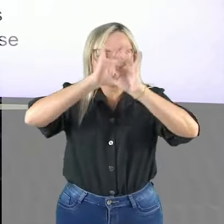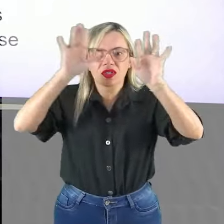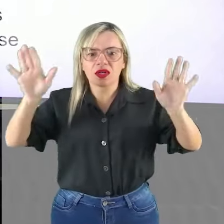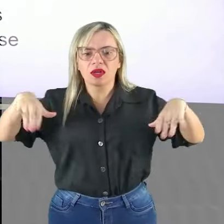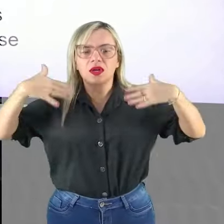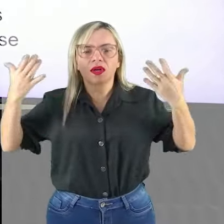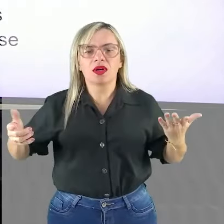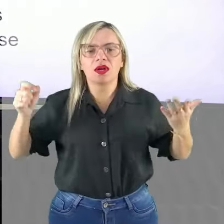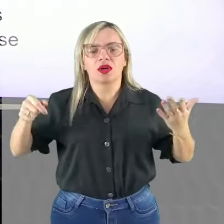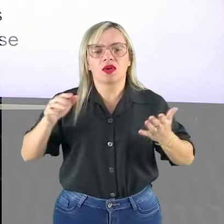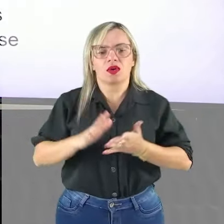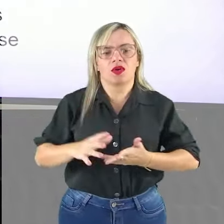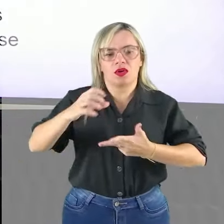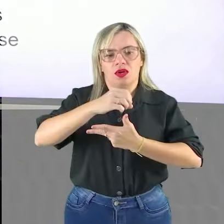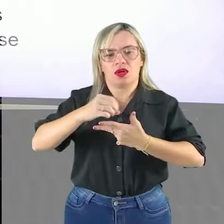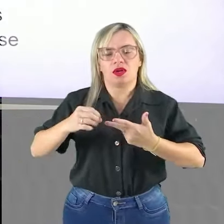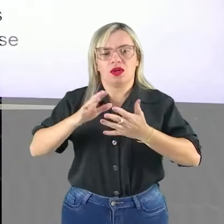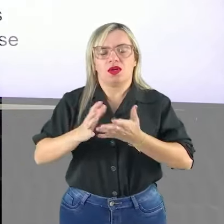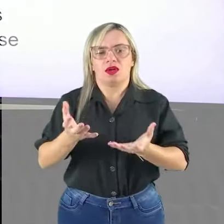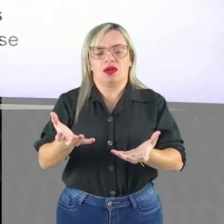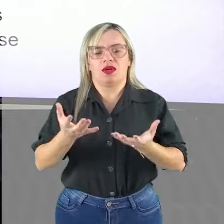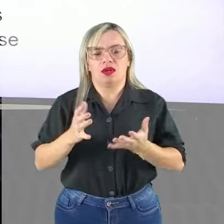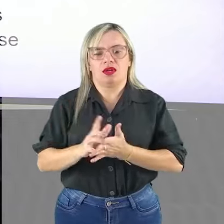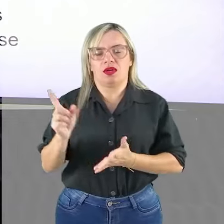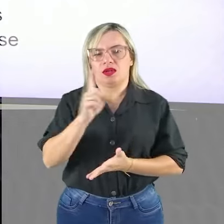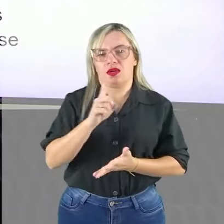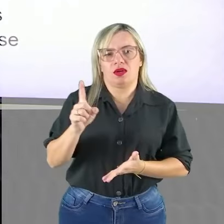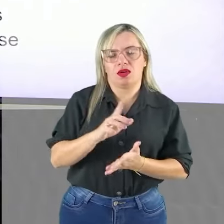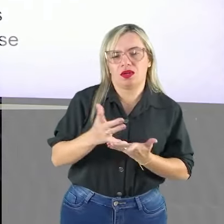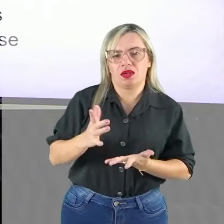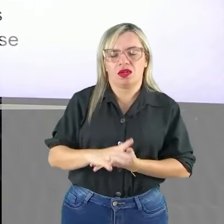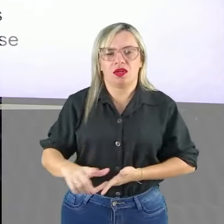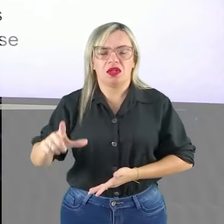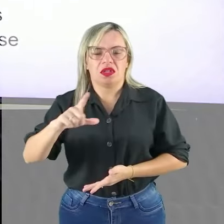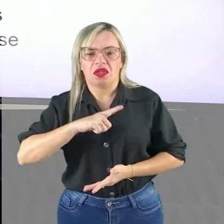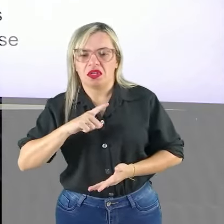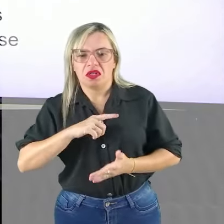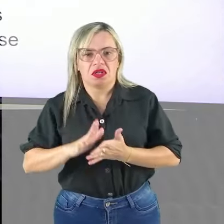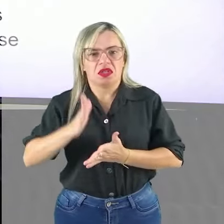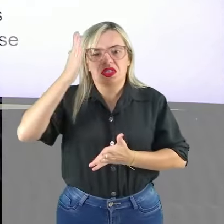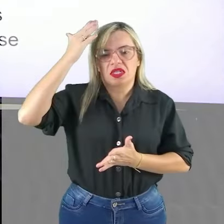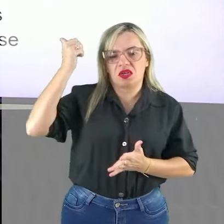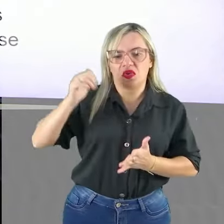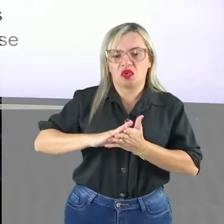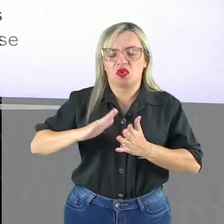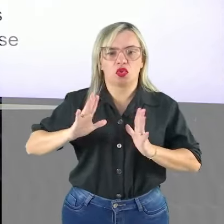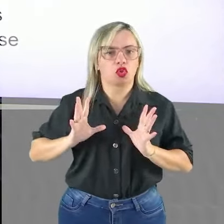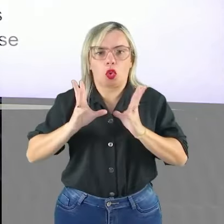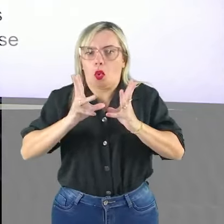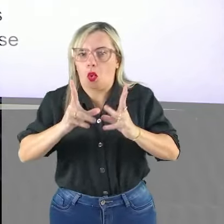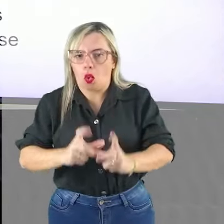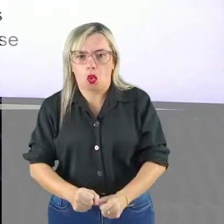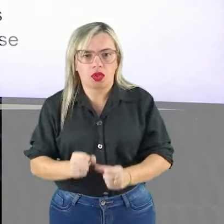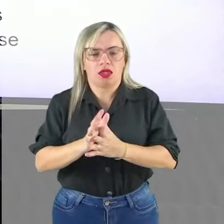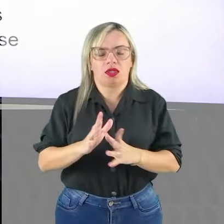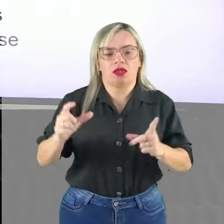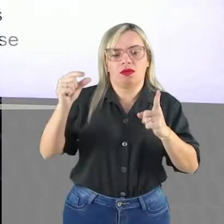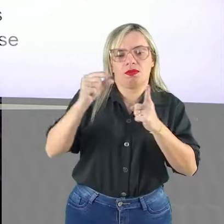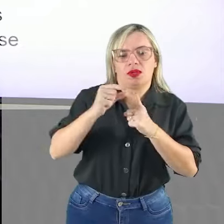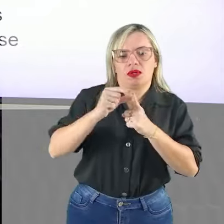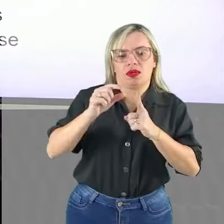mas o que que o ENEM quer não ele não quer que você tenha que você saiba o significado de todas essas